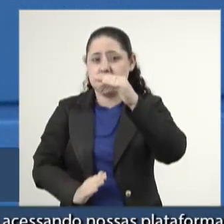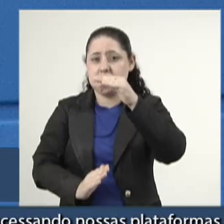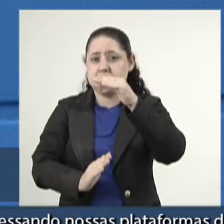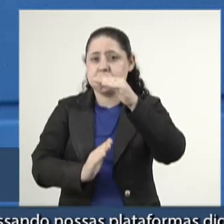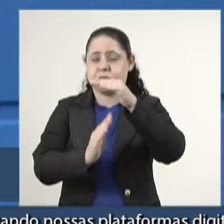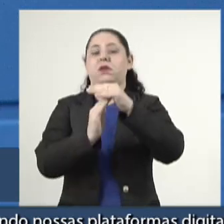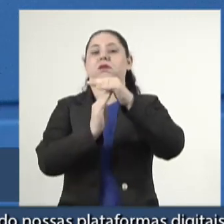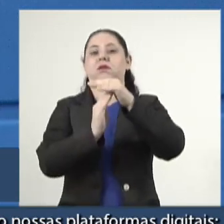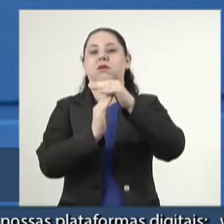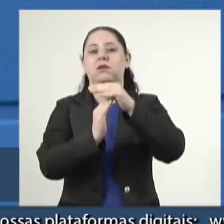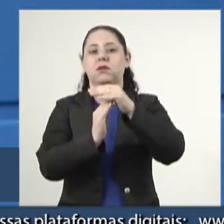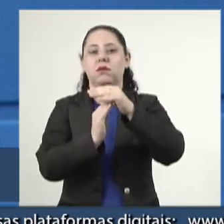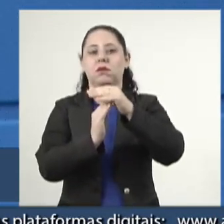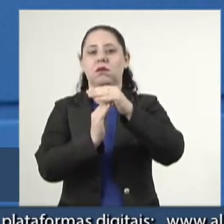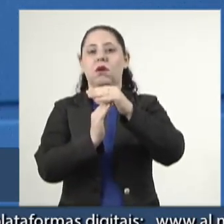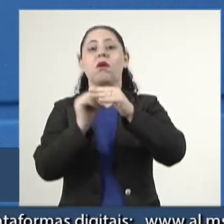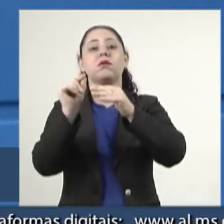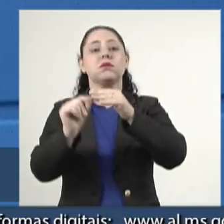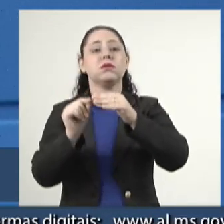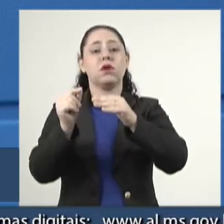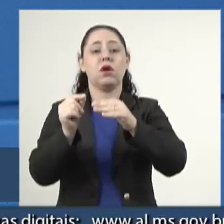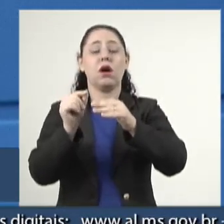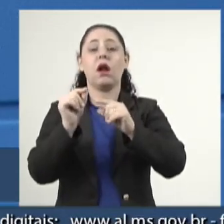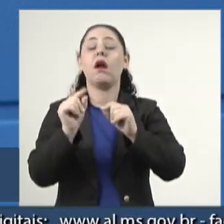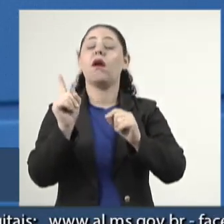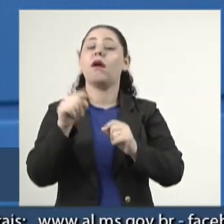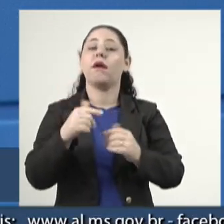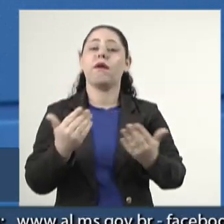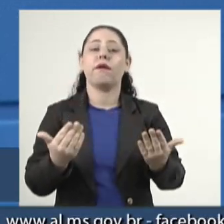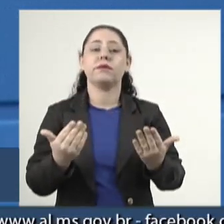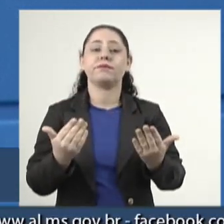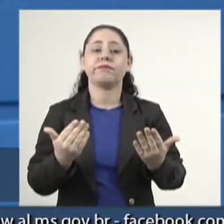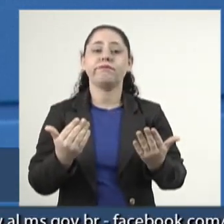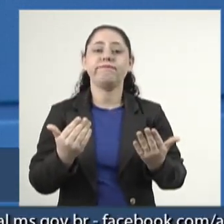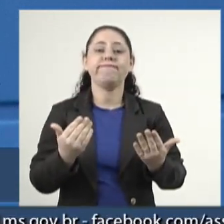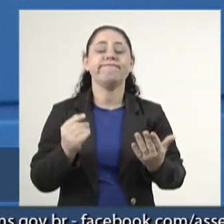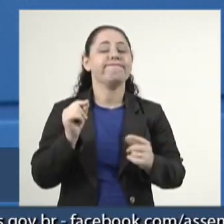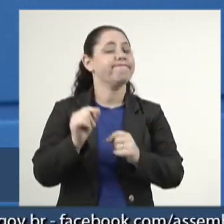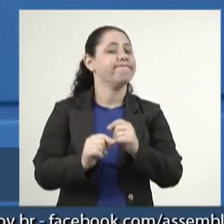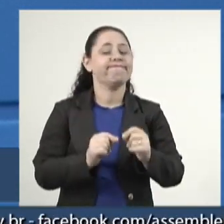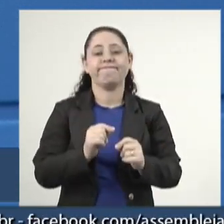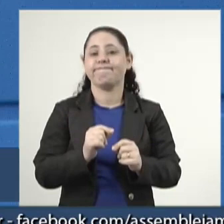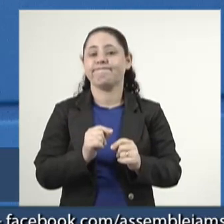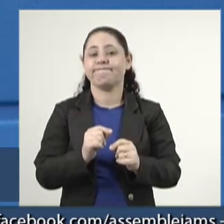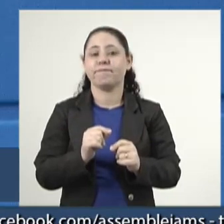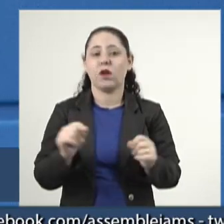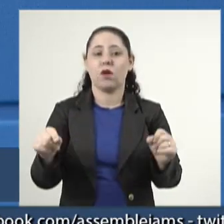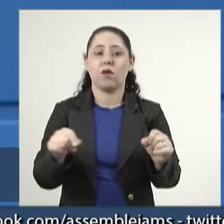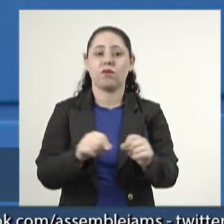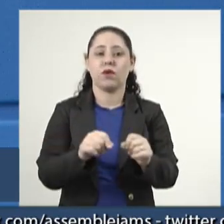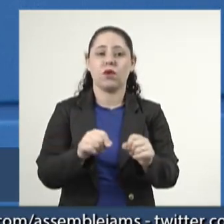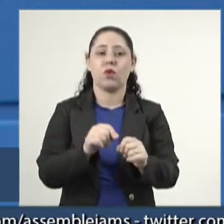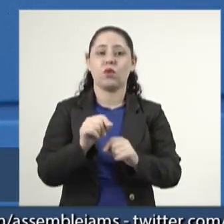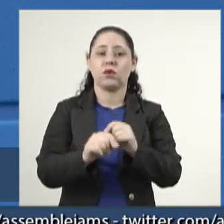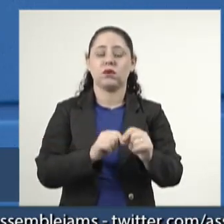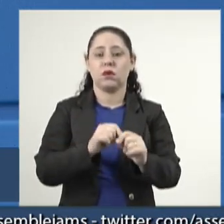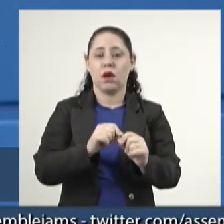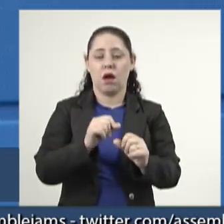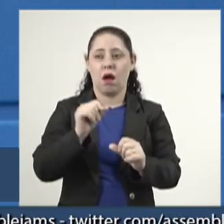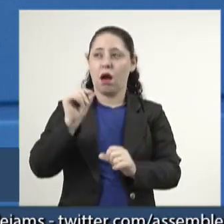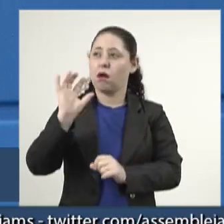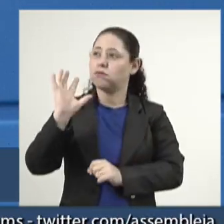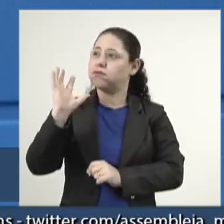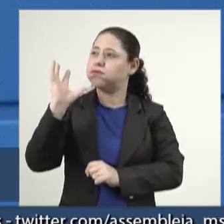determinado consenso. E esse consenso, obviamente, é um consenso em função de que as